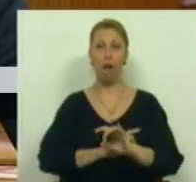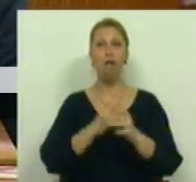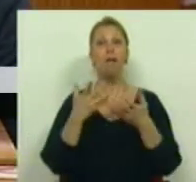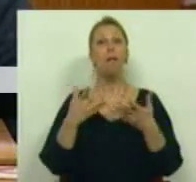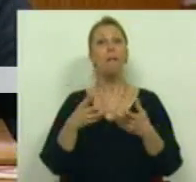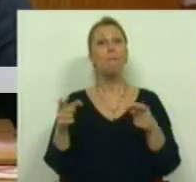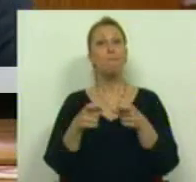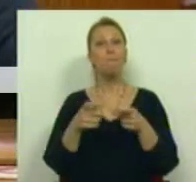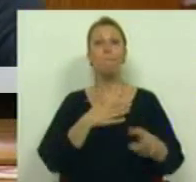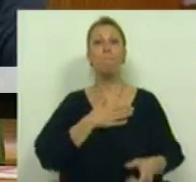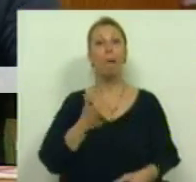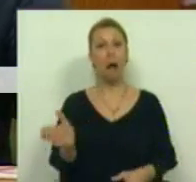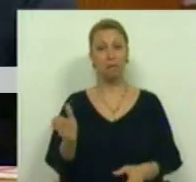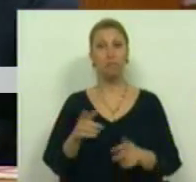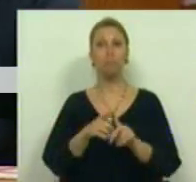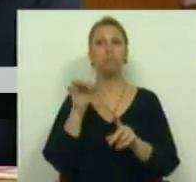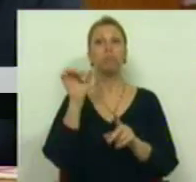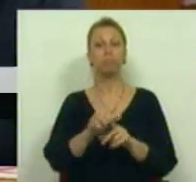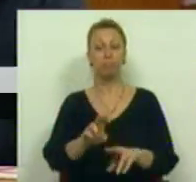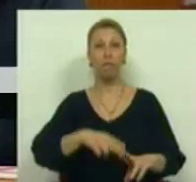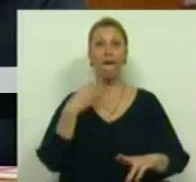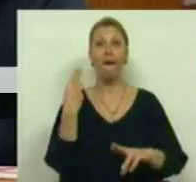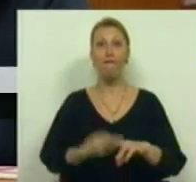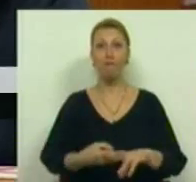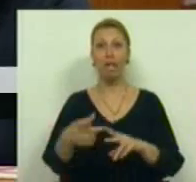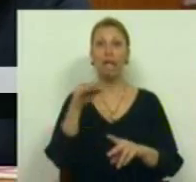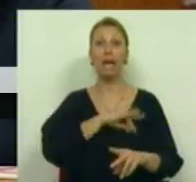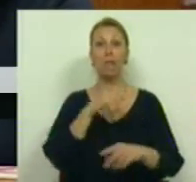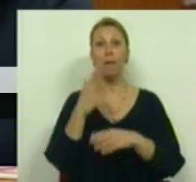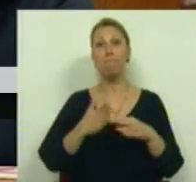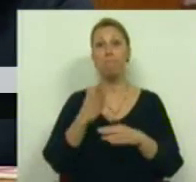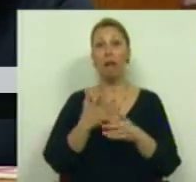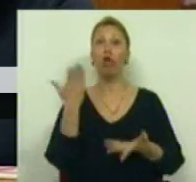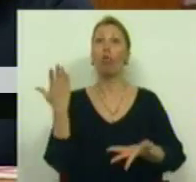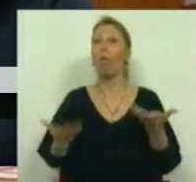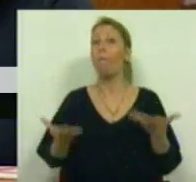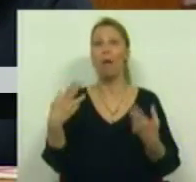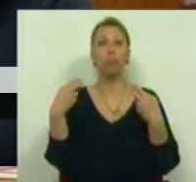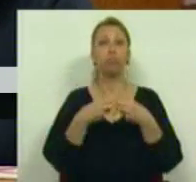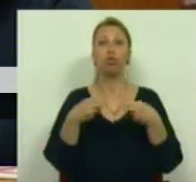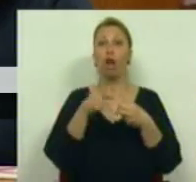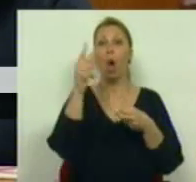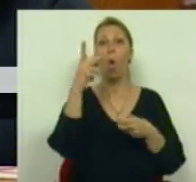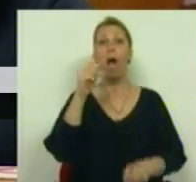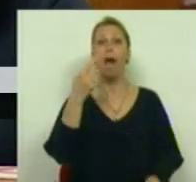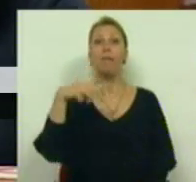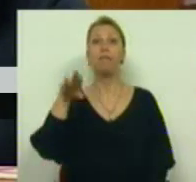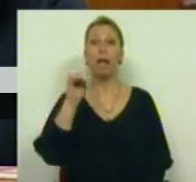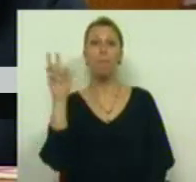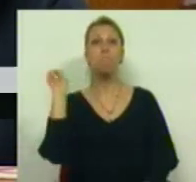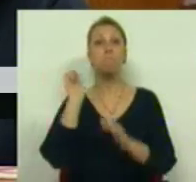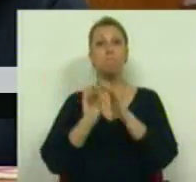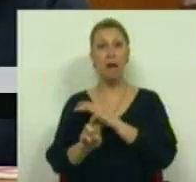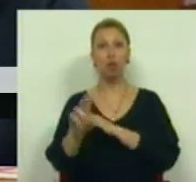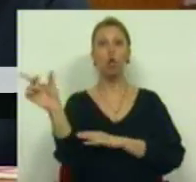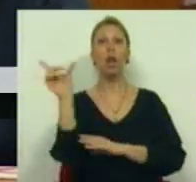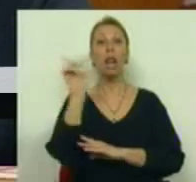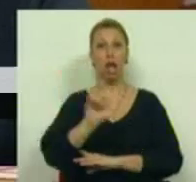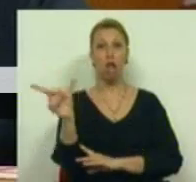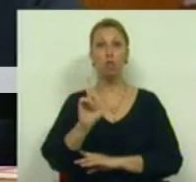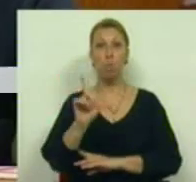o dobro nos rendimentos médios do que pesa em Bruxelas ou Atenas e o metro de Lisboa é o mais caro em